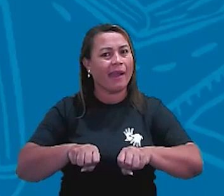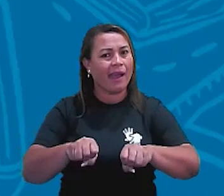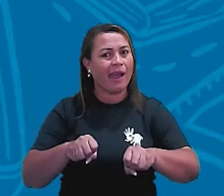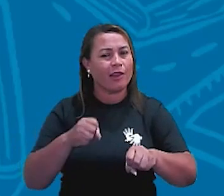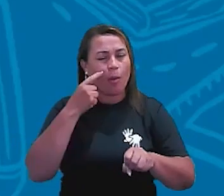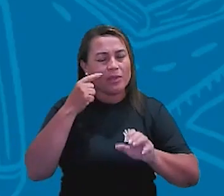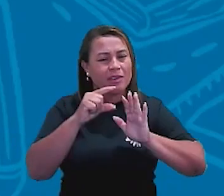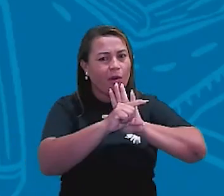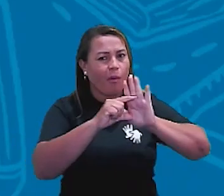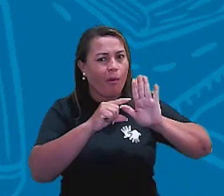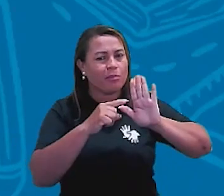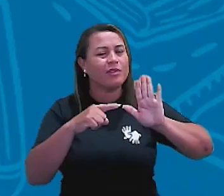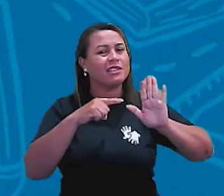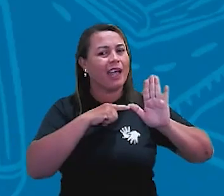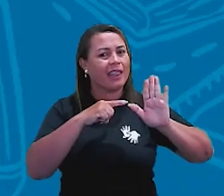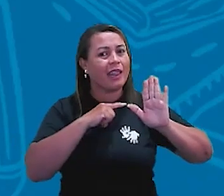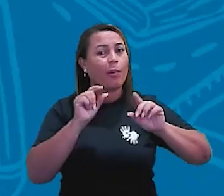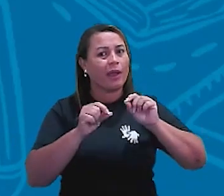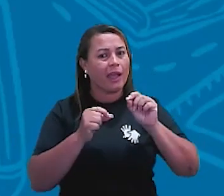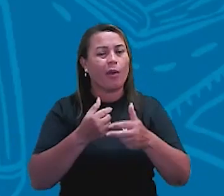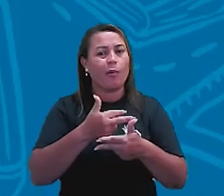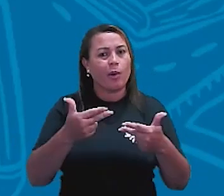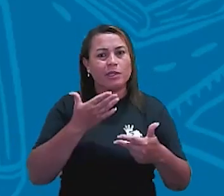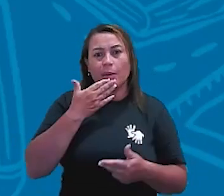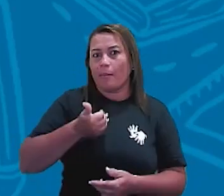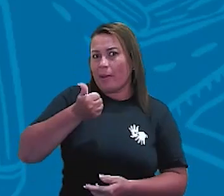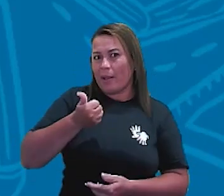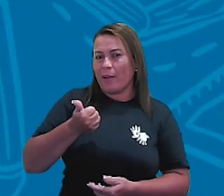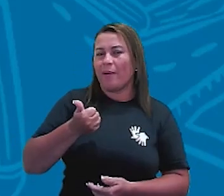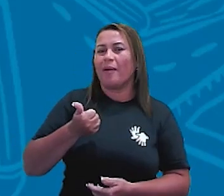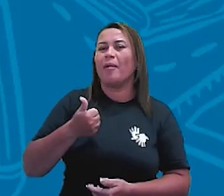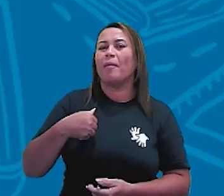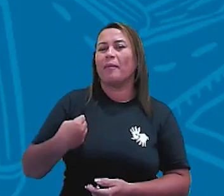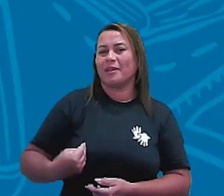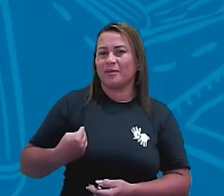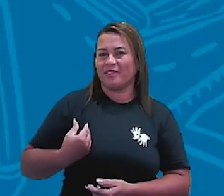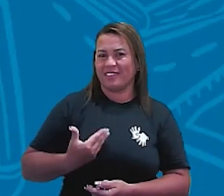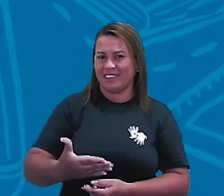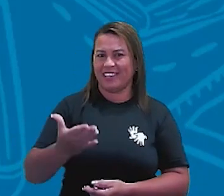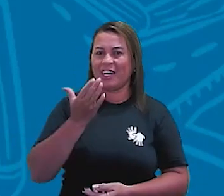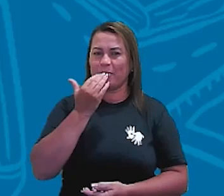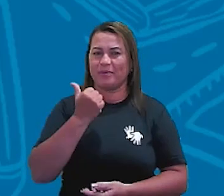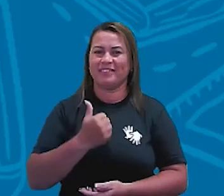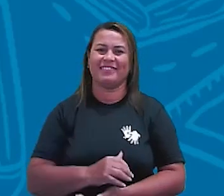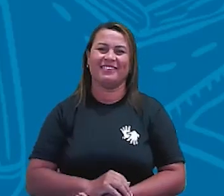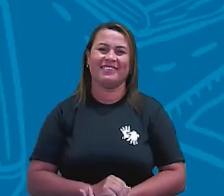sempre o rótulo para que você tenha aí um produto de melhor qualidade para a sua alimentação.